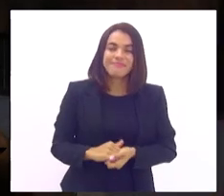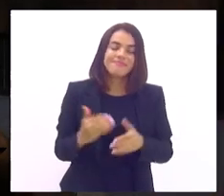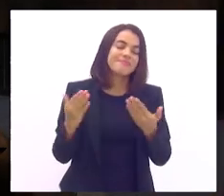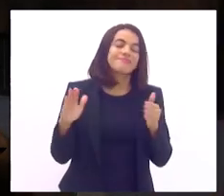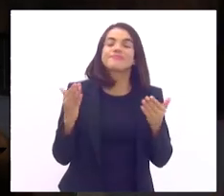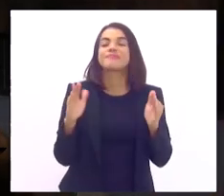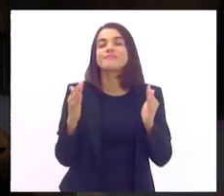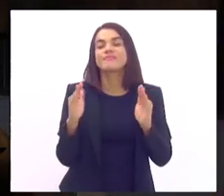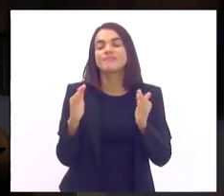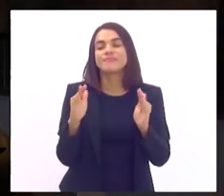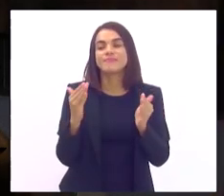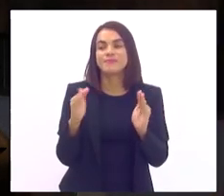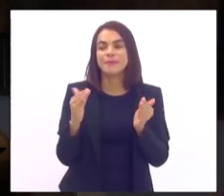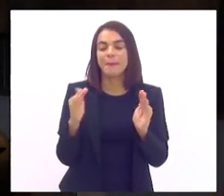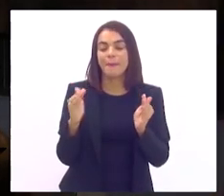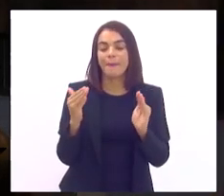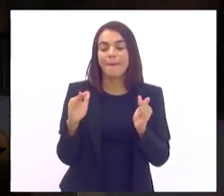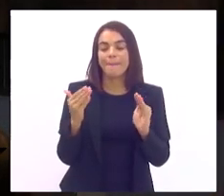Márcio.